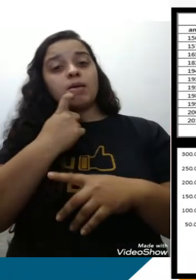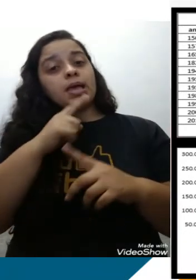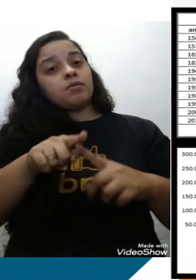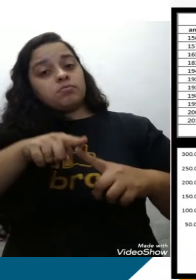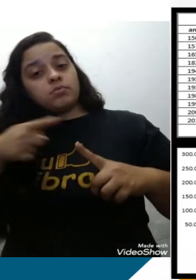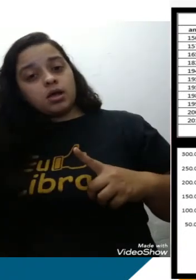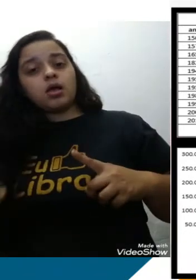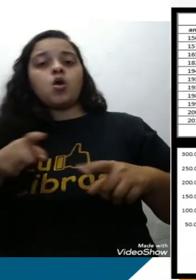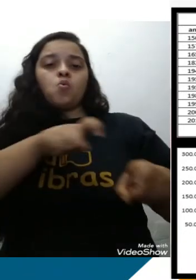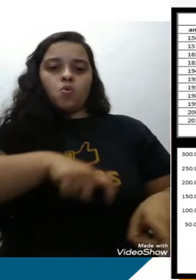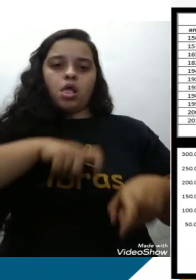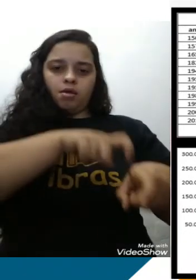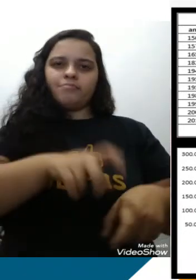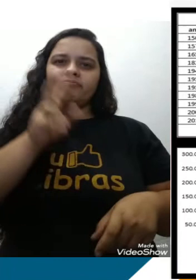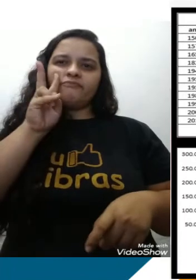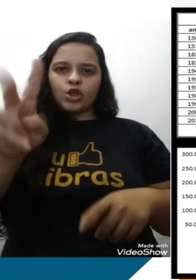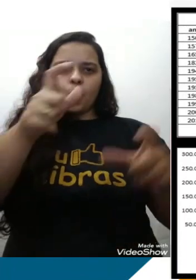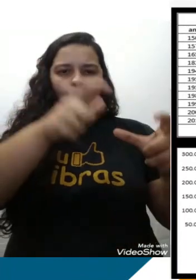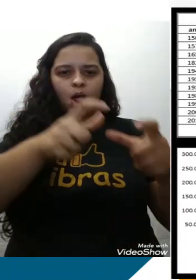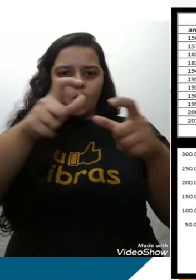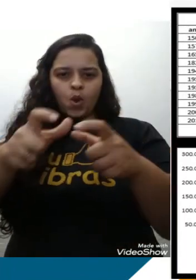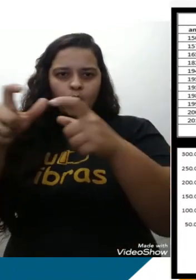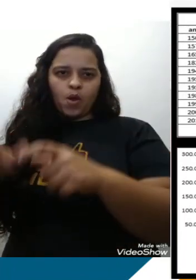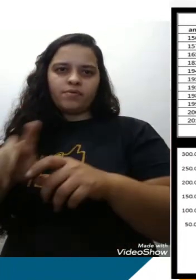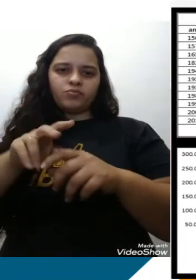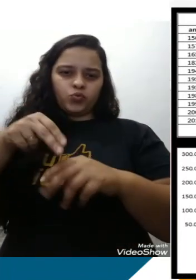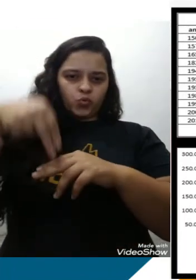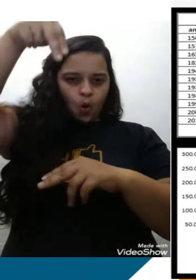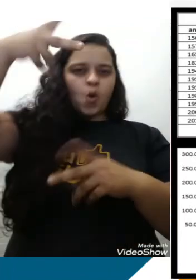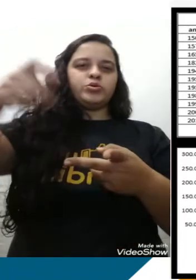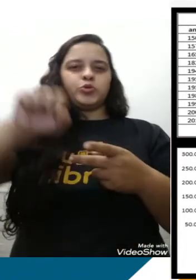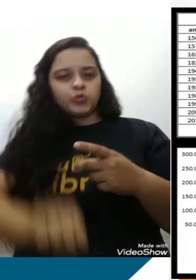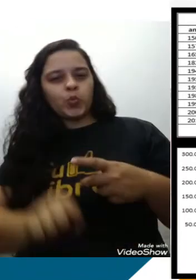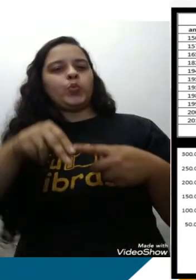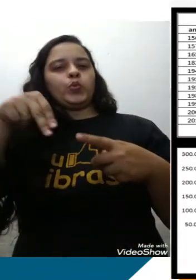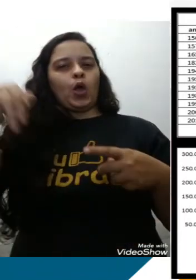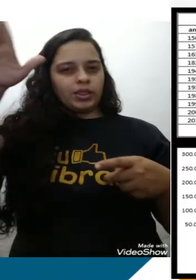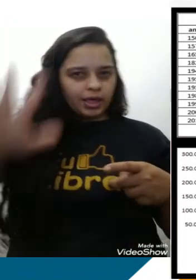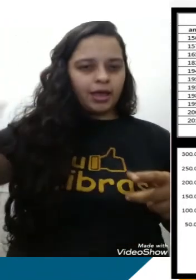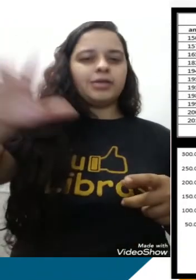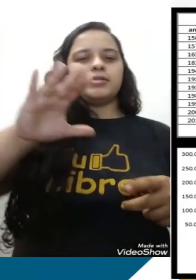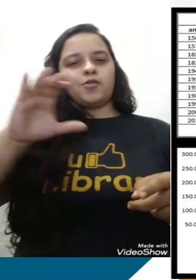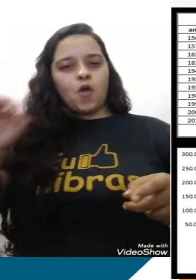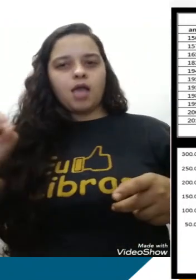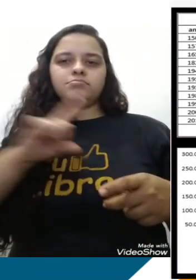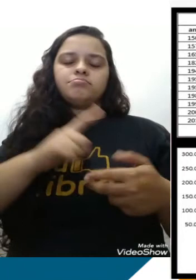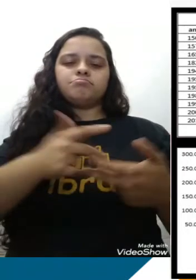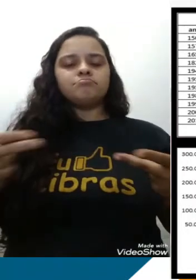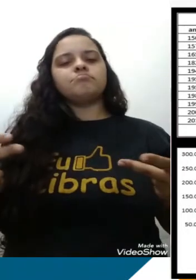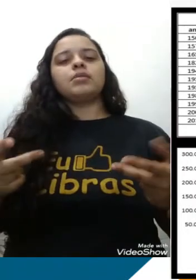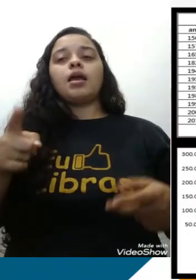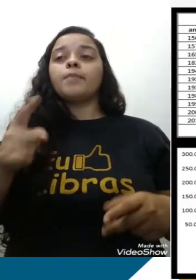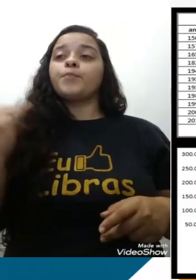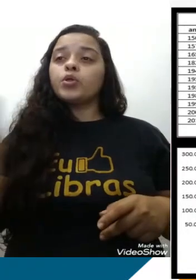na zona rural. E aí dá para perceber aí a diferença nas regiões, né? Então, bom, é sempre importante o mais importante da nossa